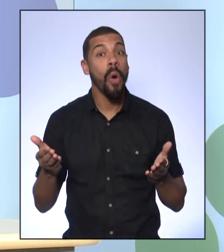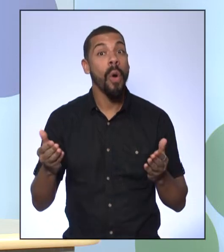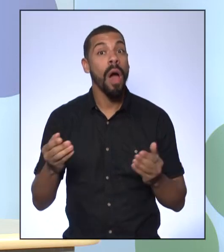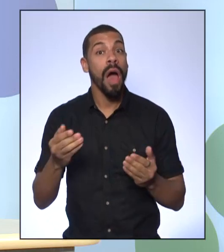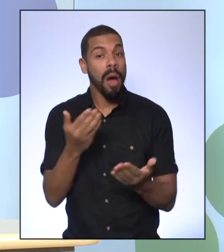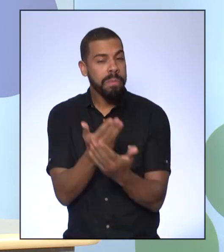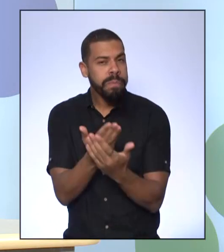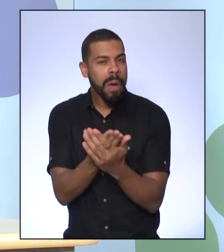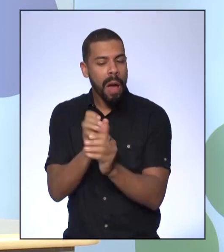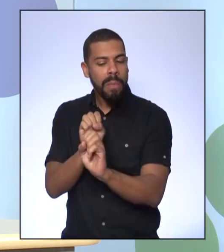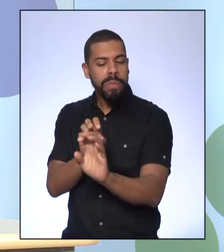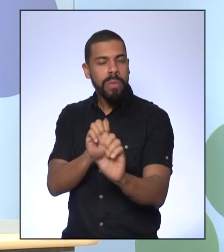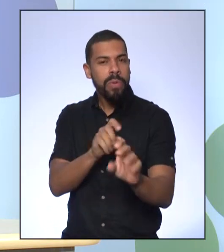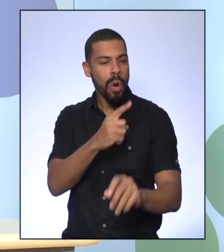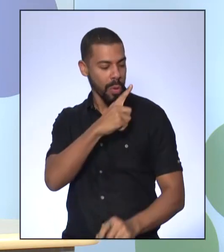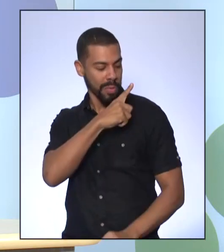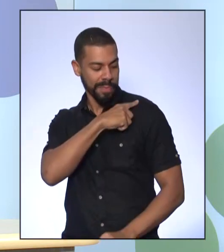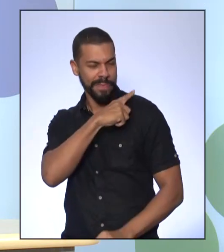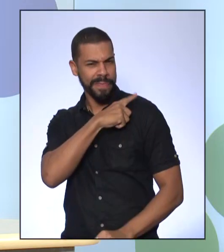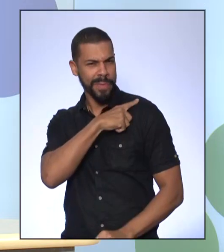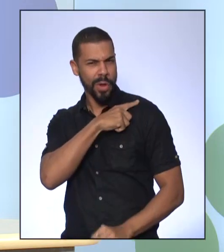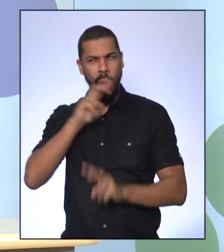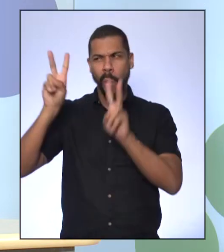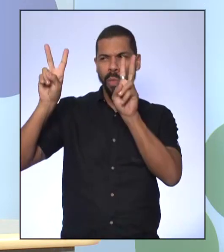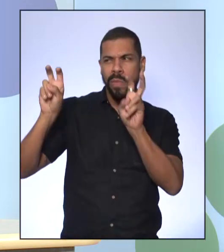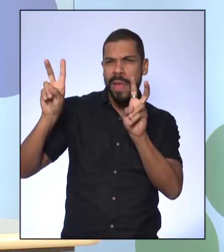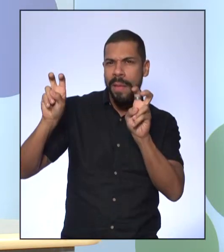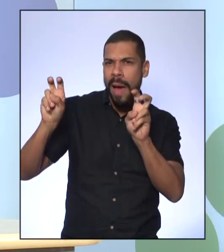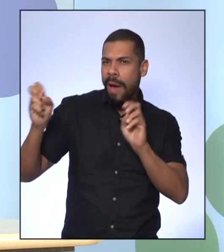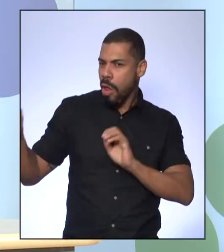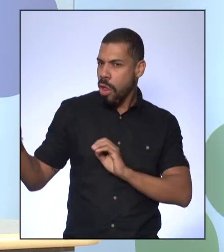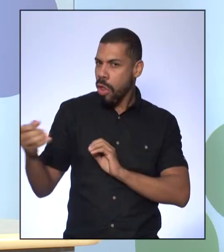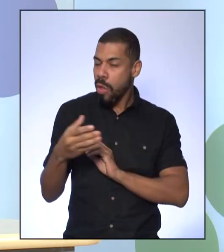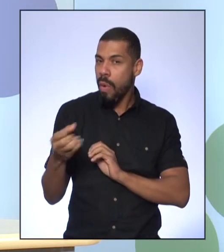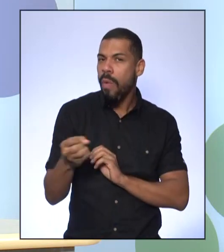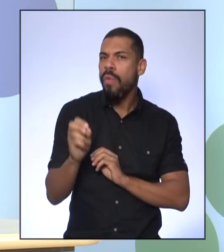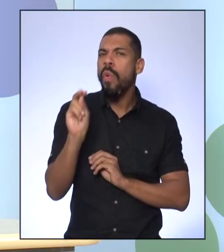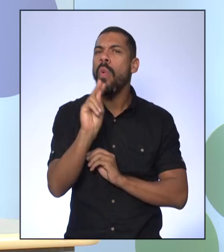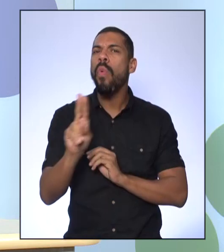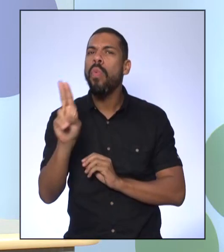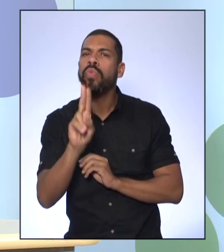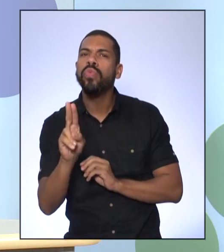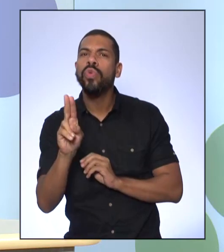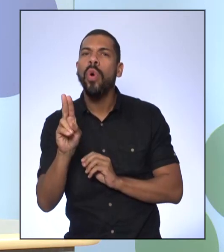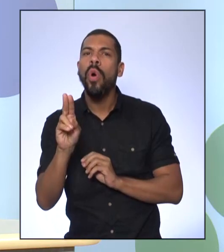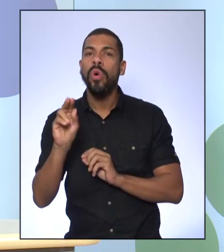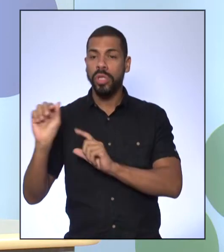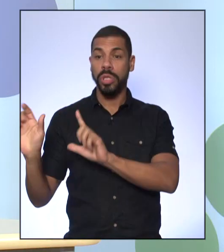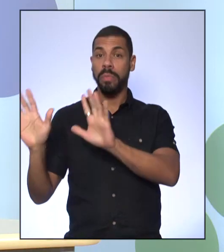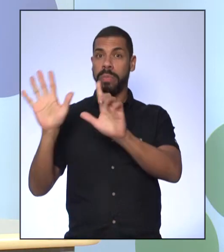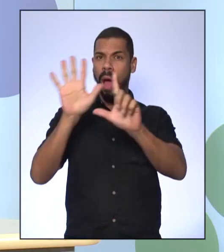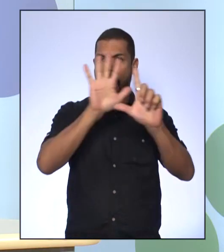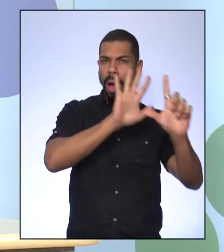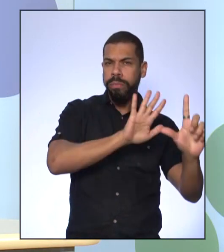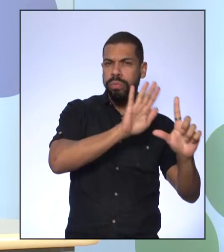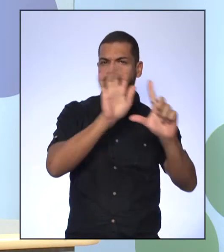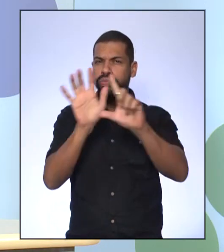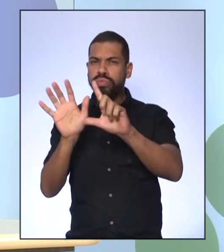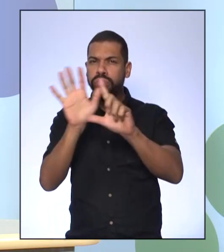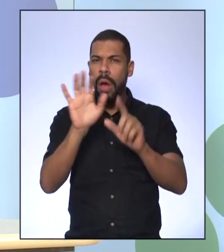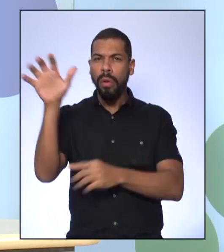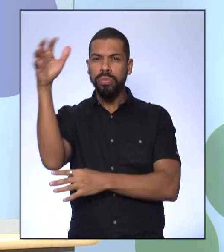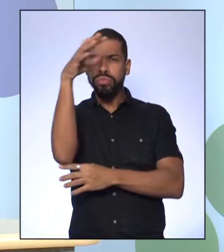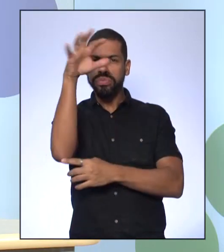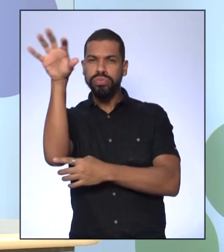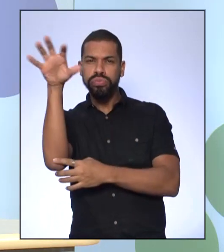ensino médio vem com um tema super contemporâneo, que é o uso de imagens de satélite na prevenção de